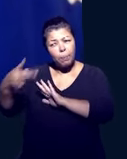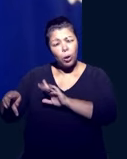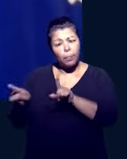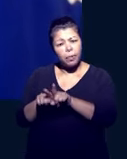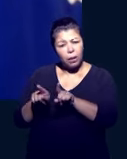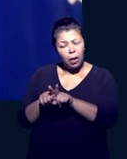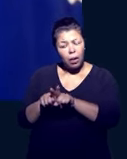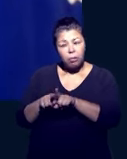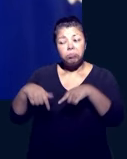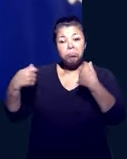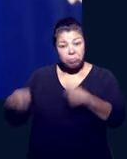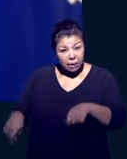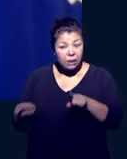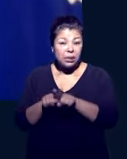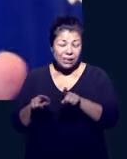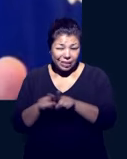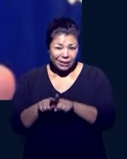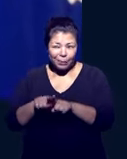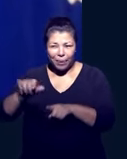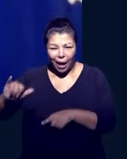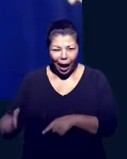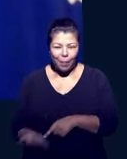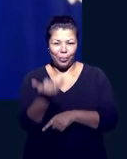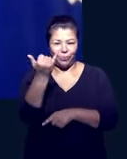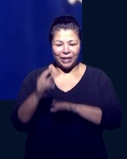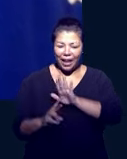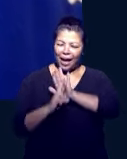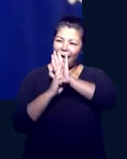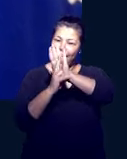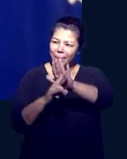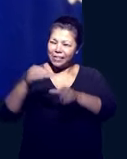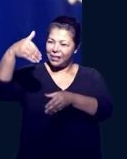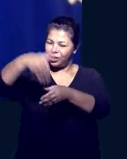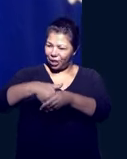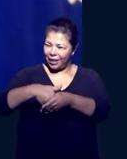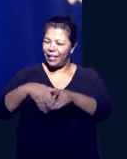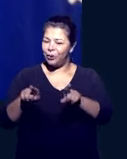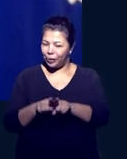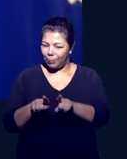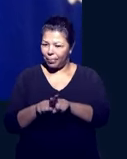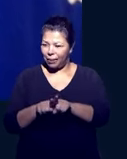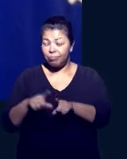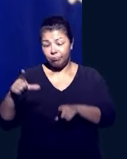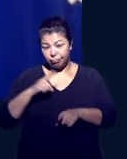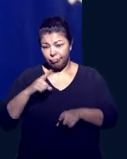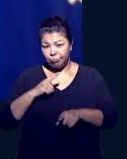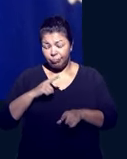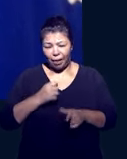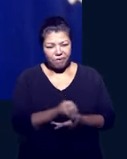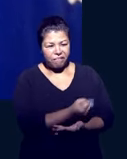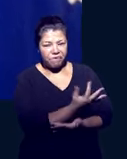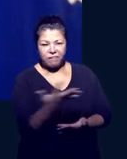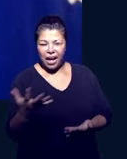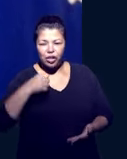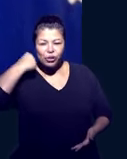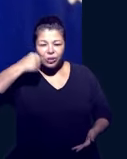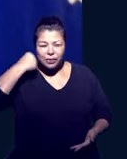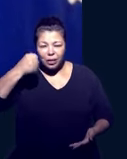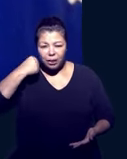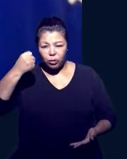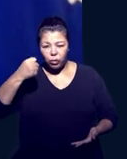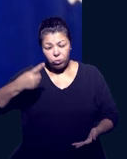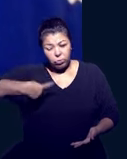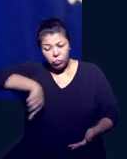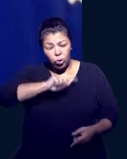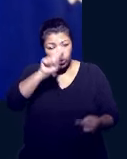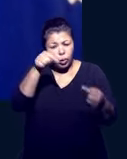através dos seus representantes eleitos os 53 deputados os 81 senadores dier esse o nosso papel essa nossa responsabilidade é maior do que todos